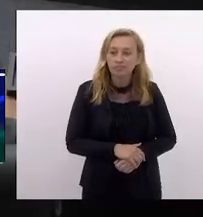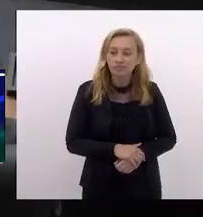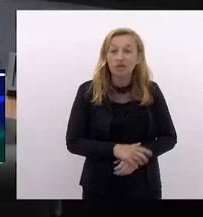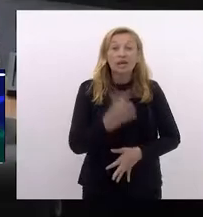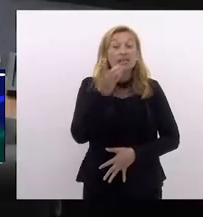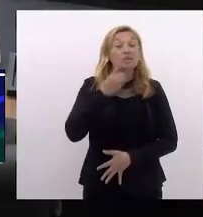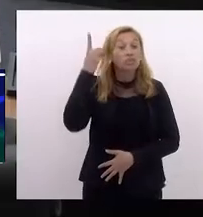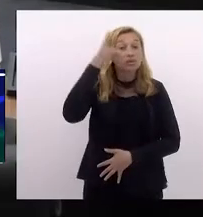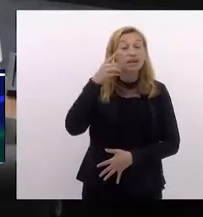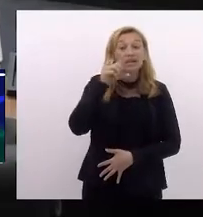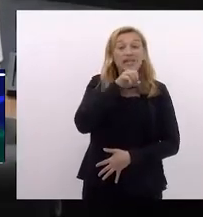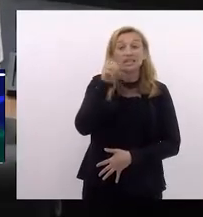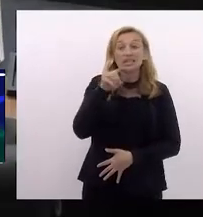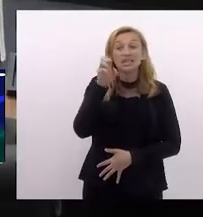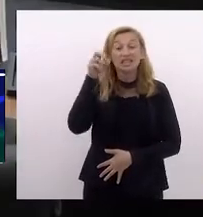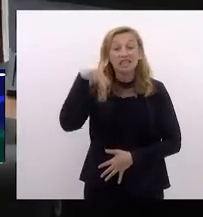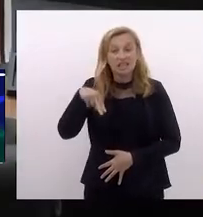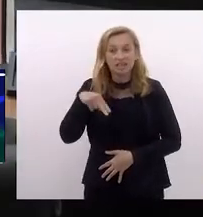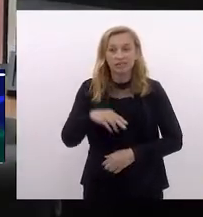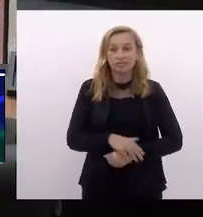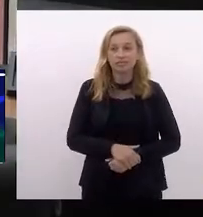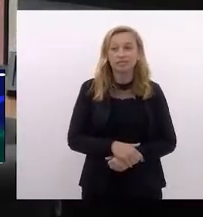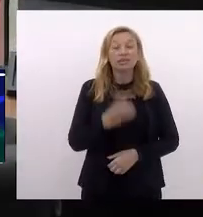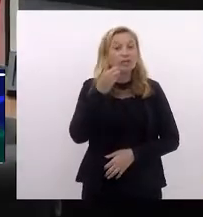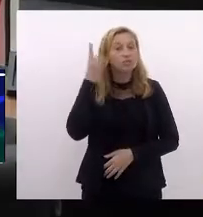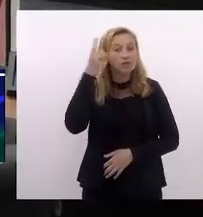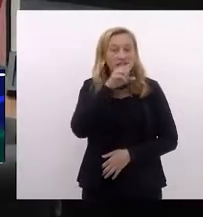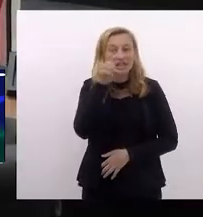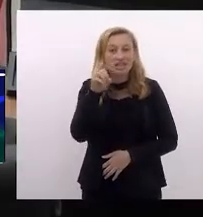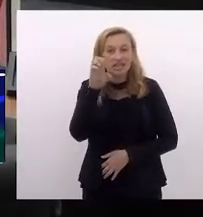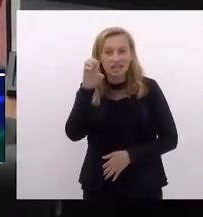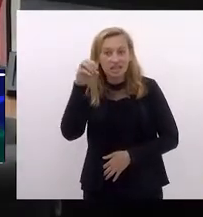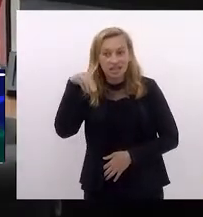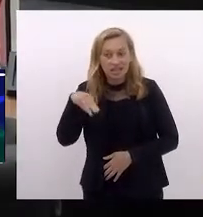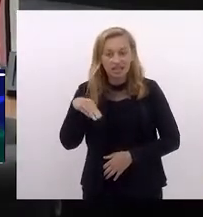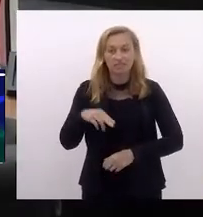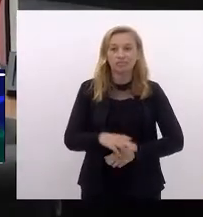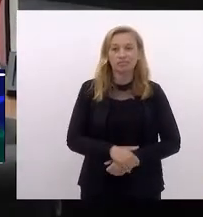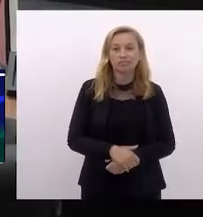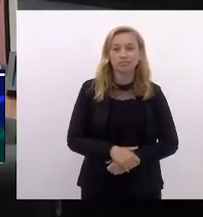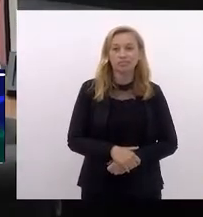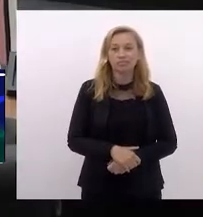o deputado aceita botar da seda